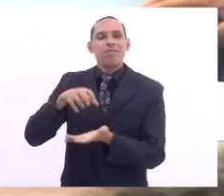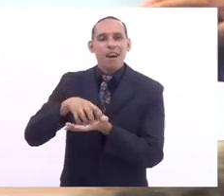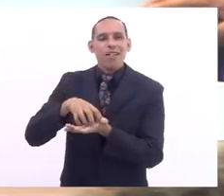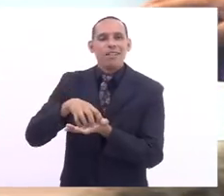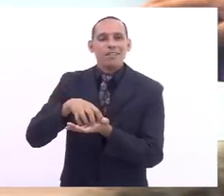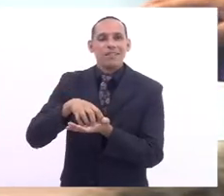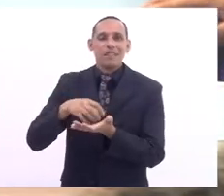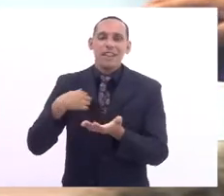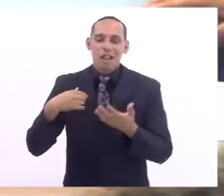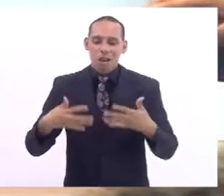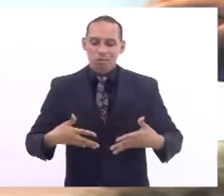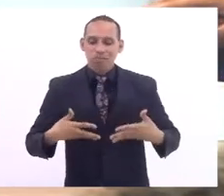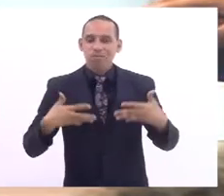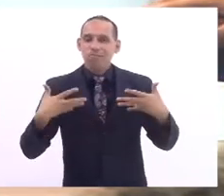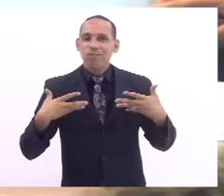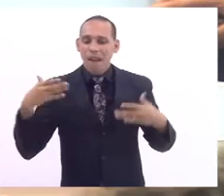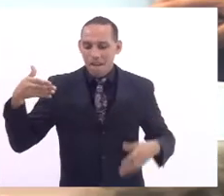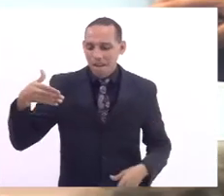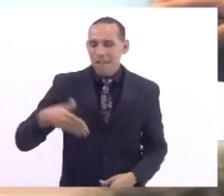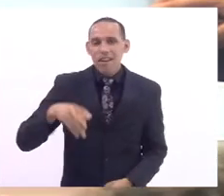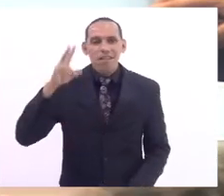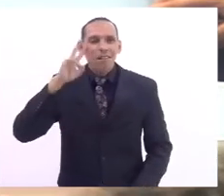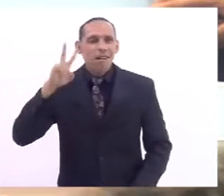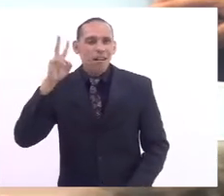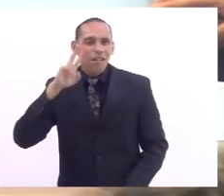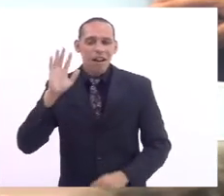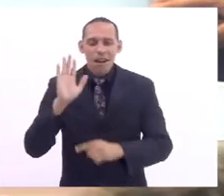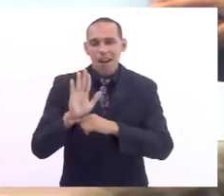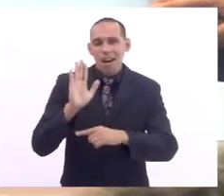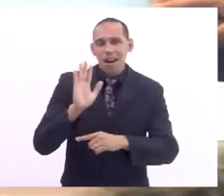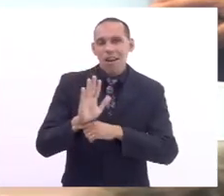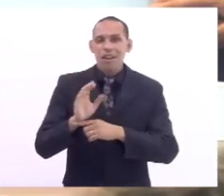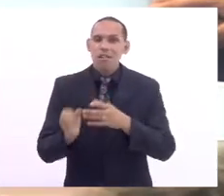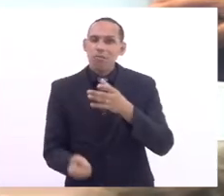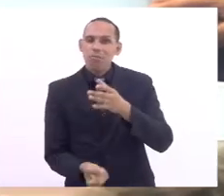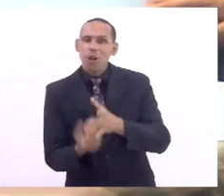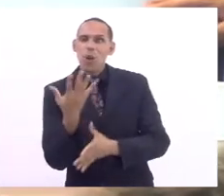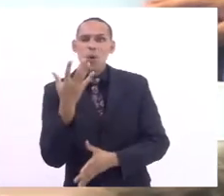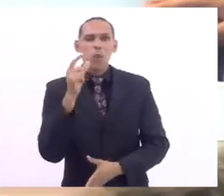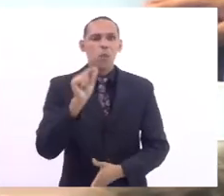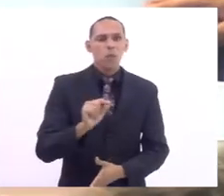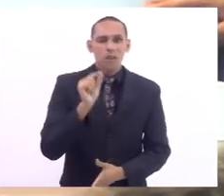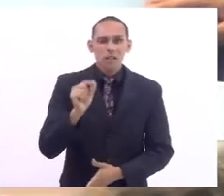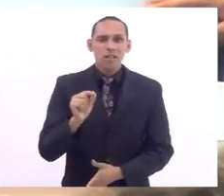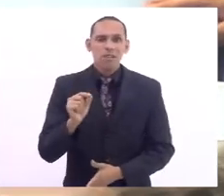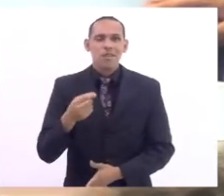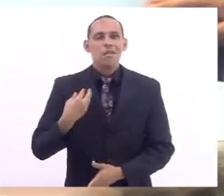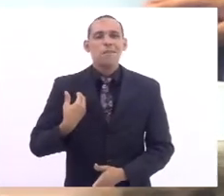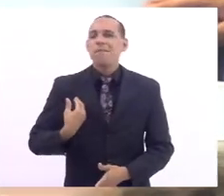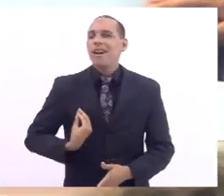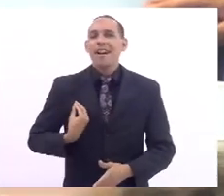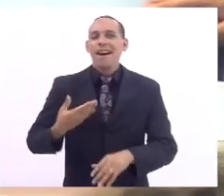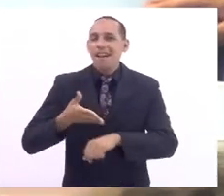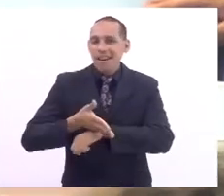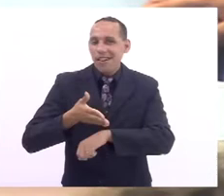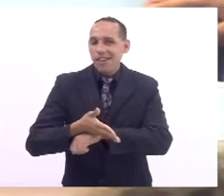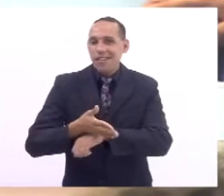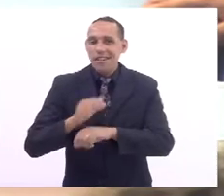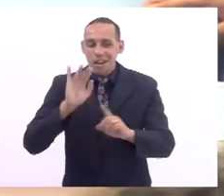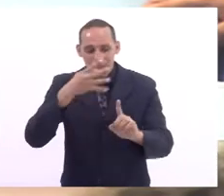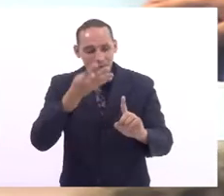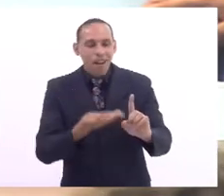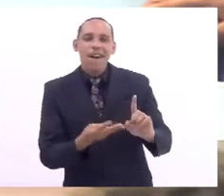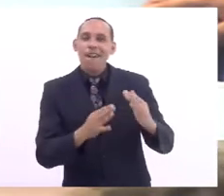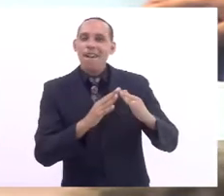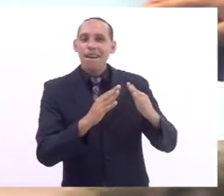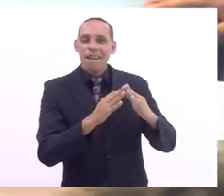estar aqui hoje podendo lembrar podendo ajudar a construindo aí participando dessa homenagem da casa que eu acho que é